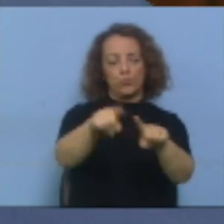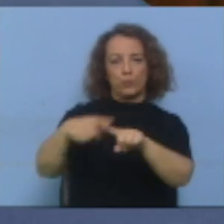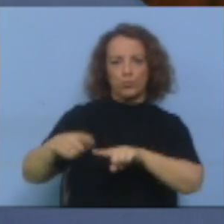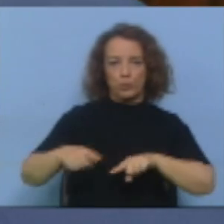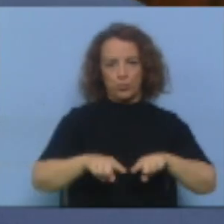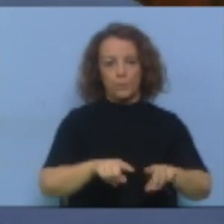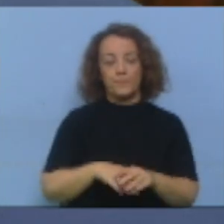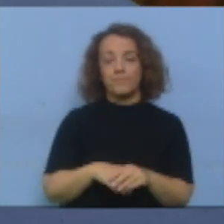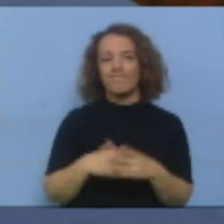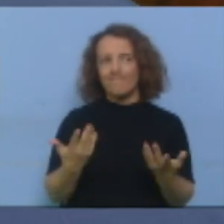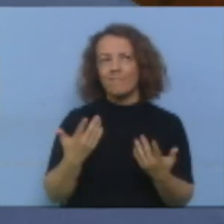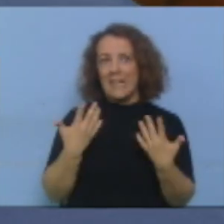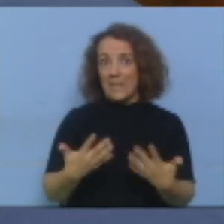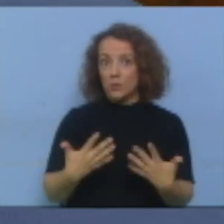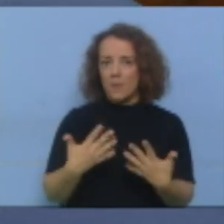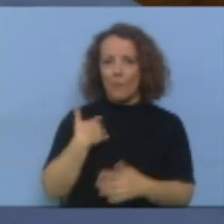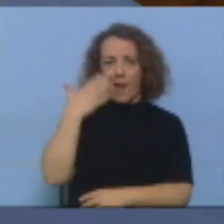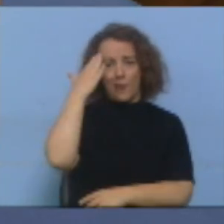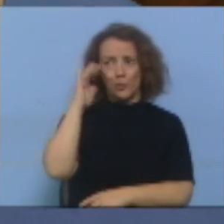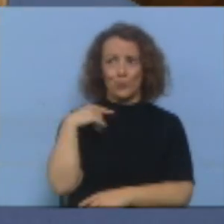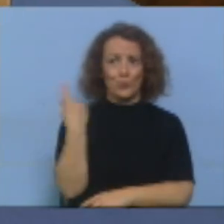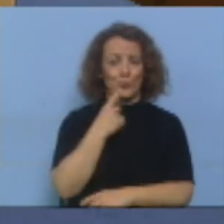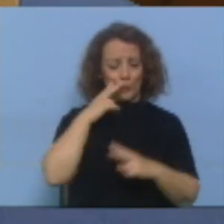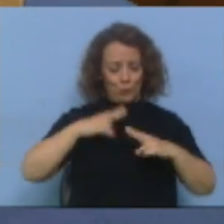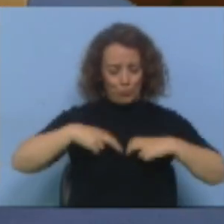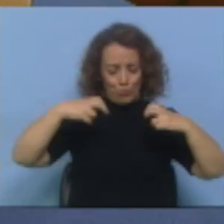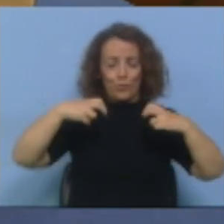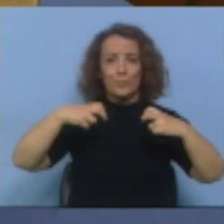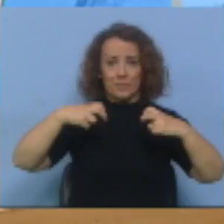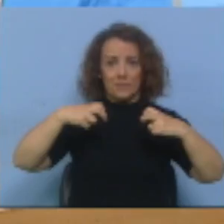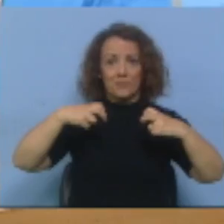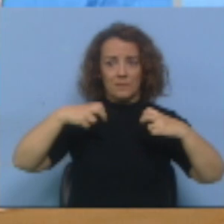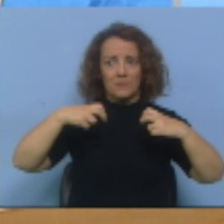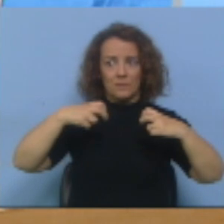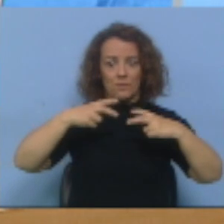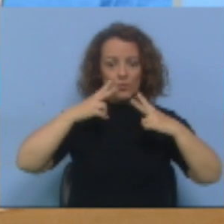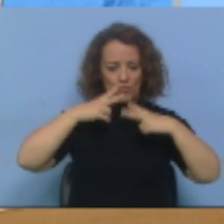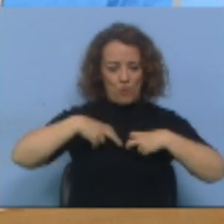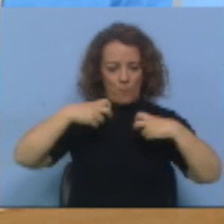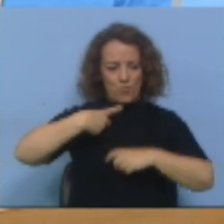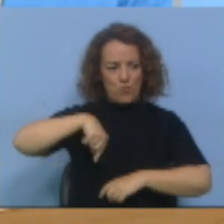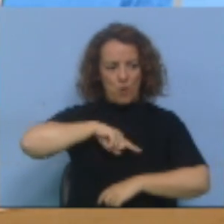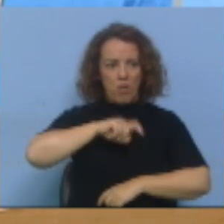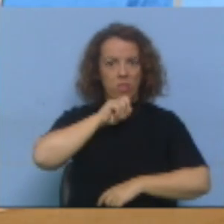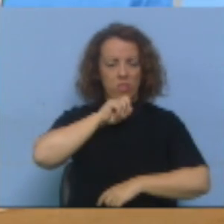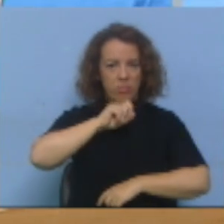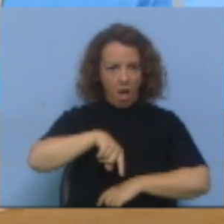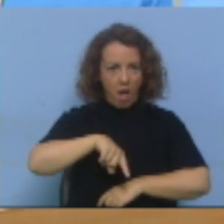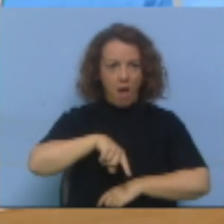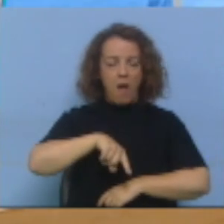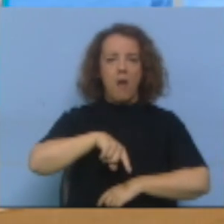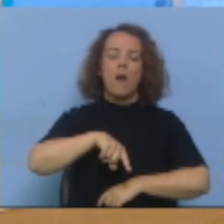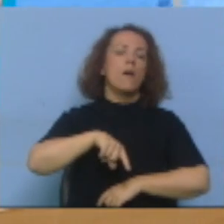neste momento, eu penso que todos nós redescobrimos ou descobrimos a capacidade que nós temos de também